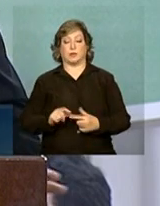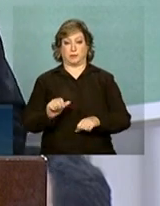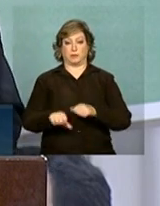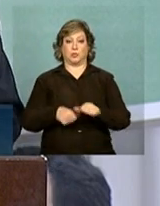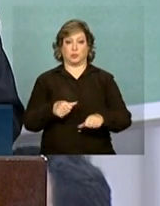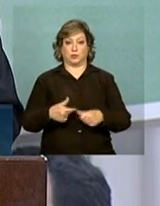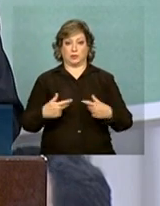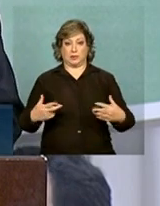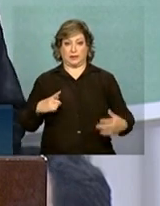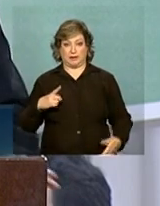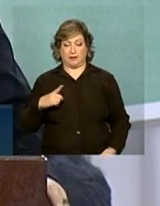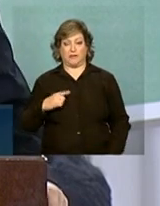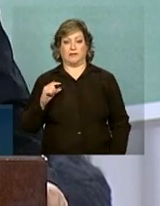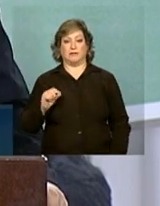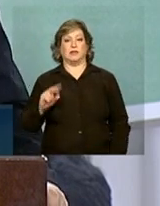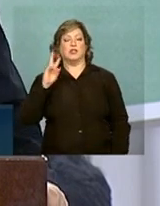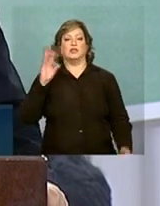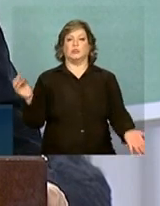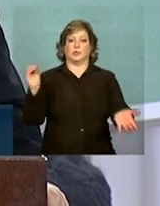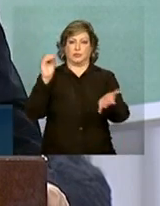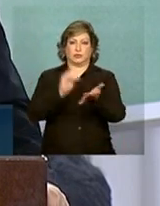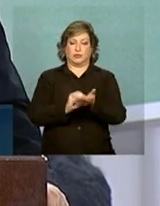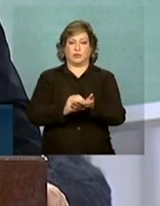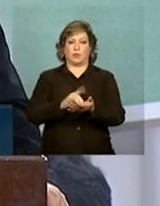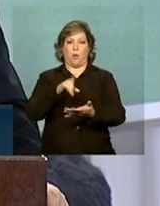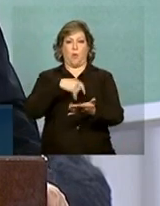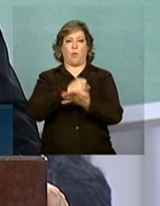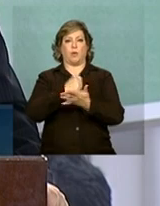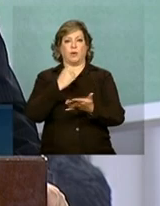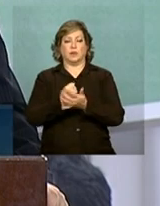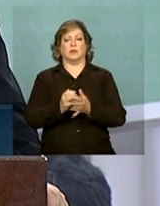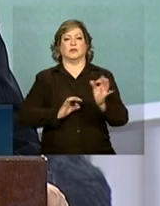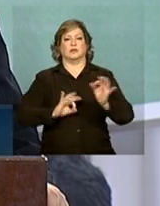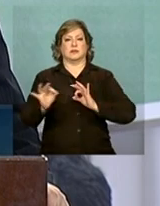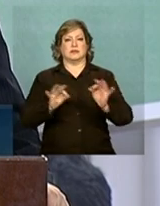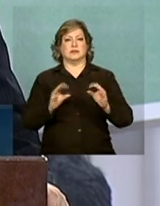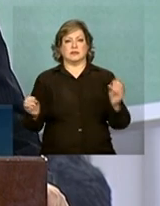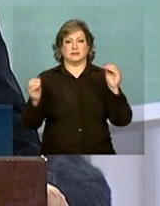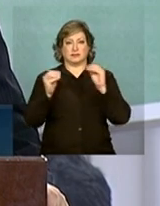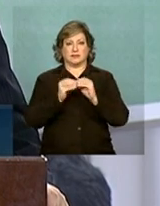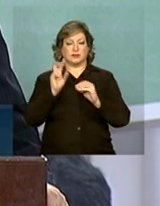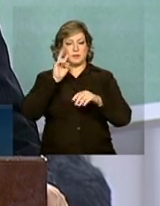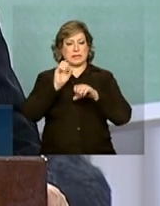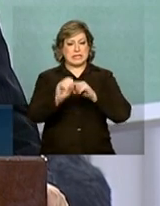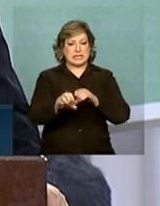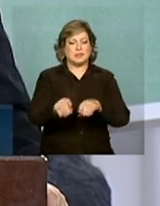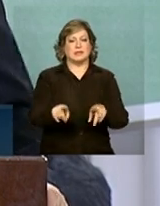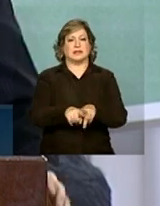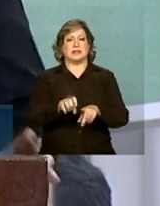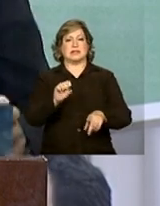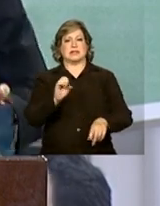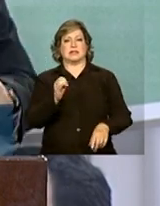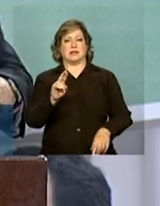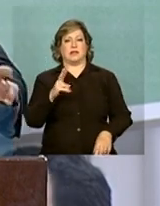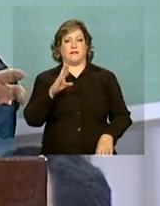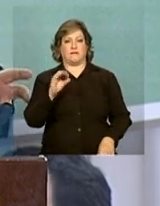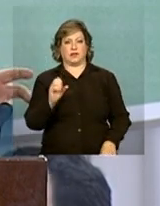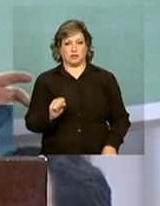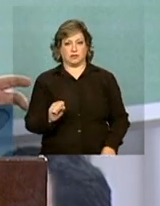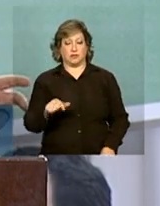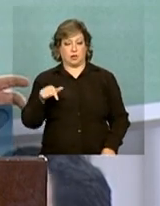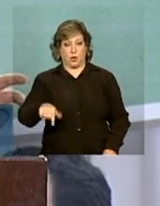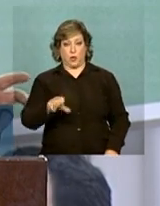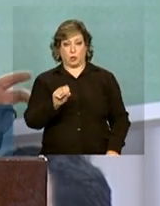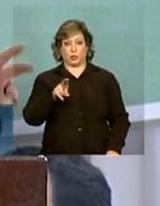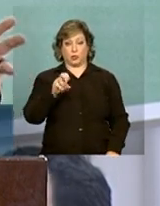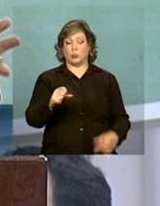alteração é a introdução do contrato organizativo da integração entre ensino e serviços. O SUS